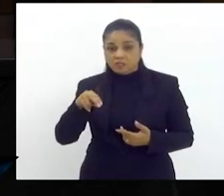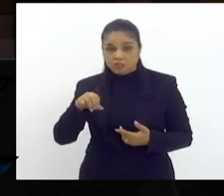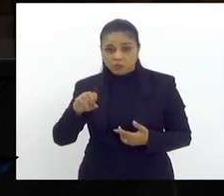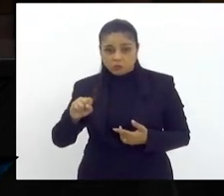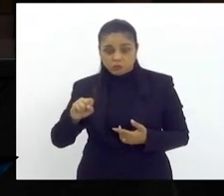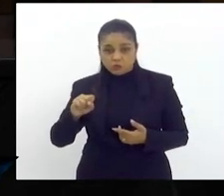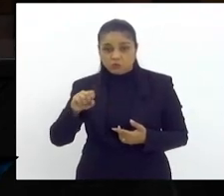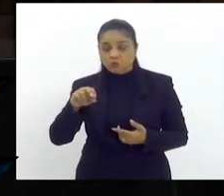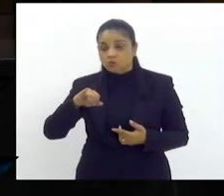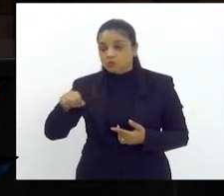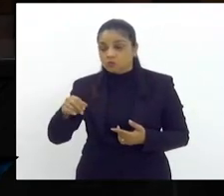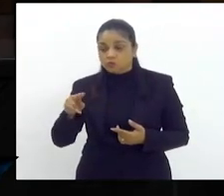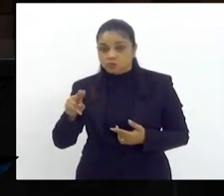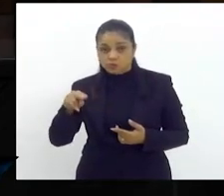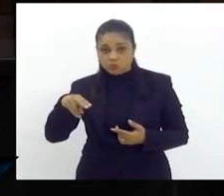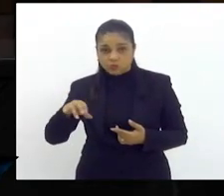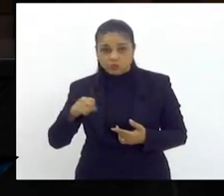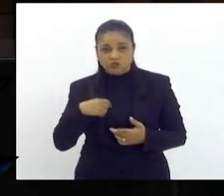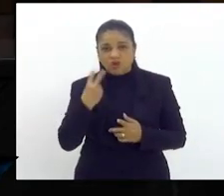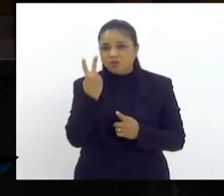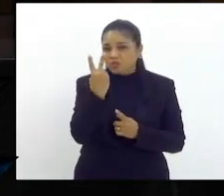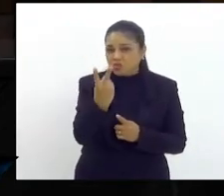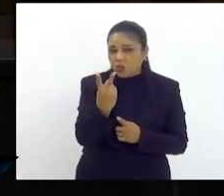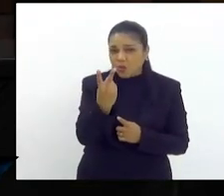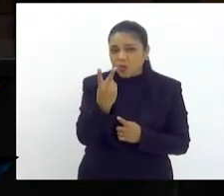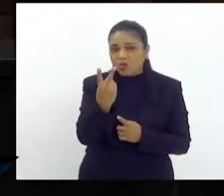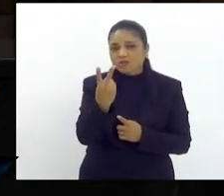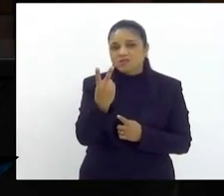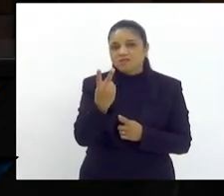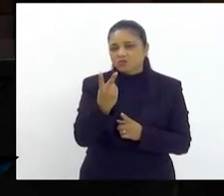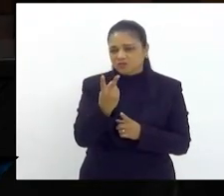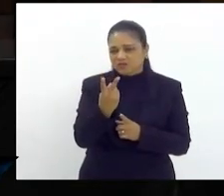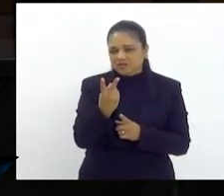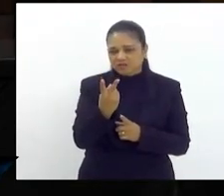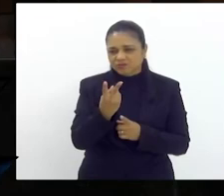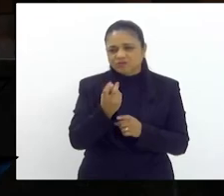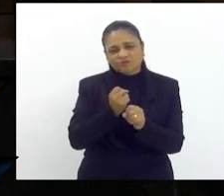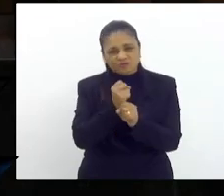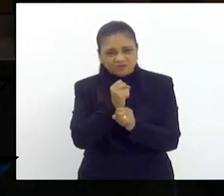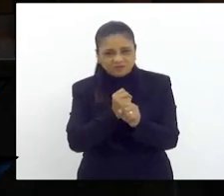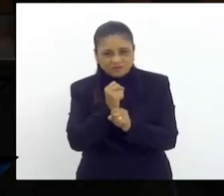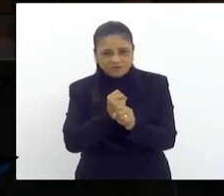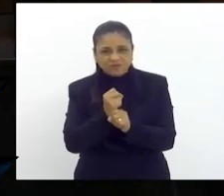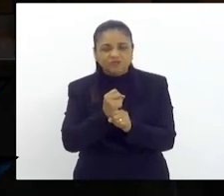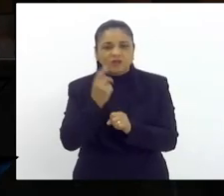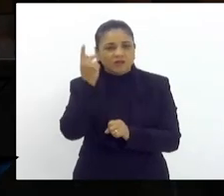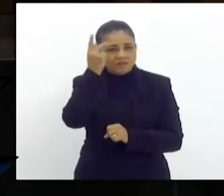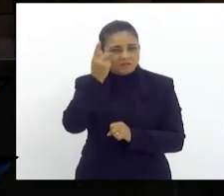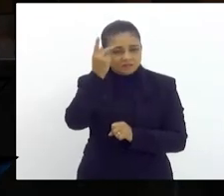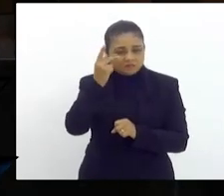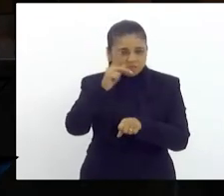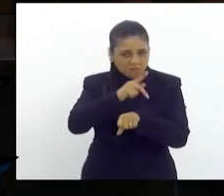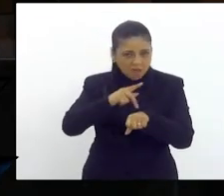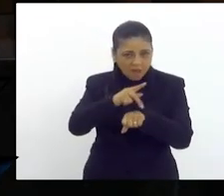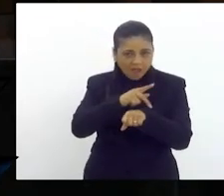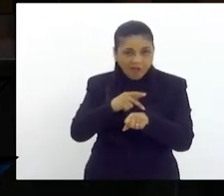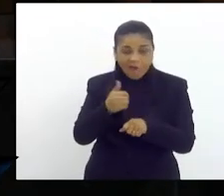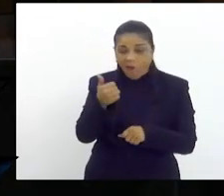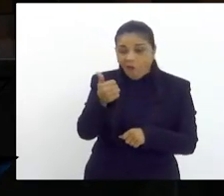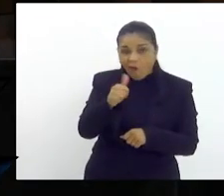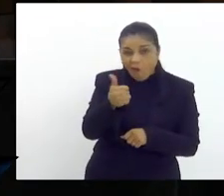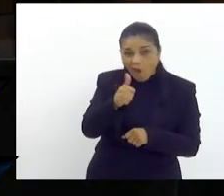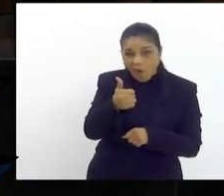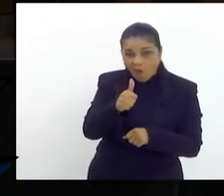a pelo menos duas temporadas na Espanha ao todo o jogador sofreu 11